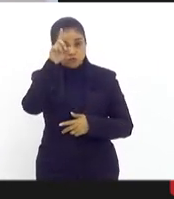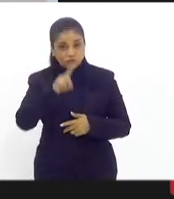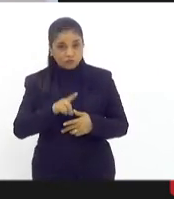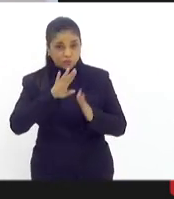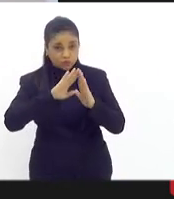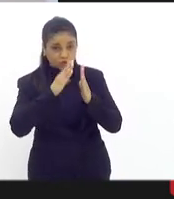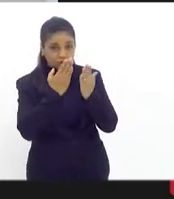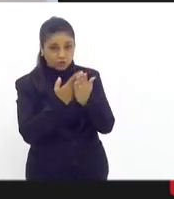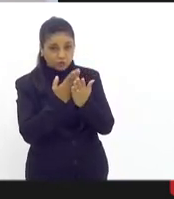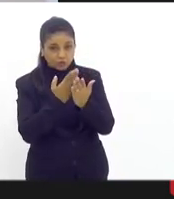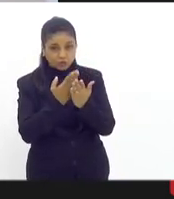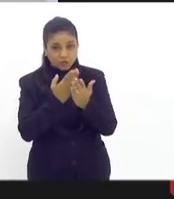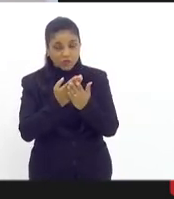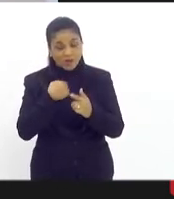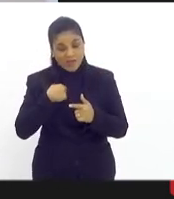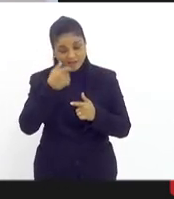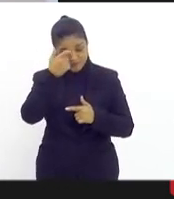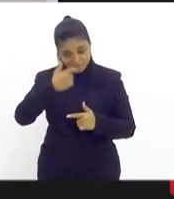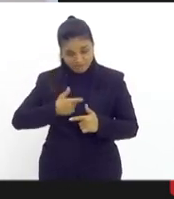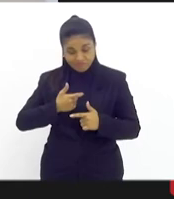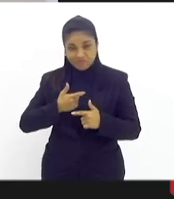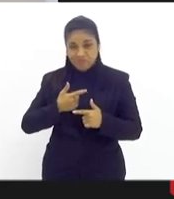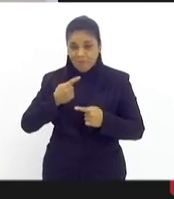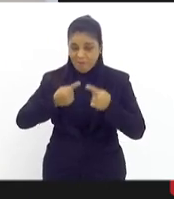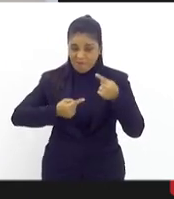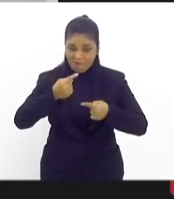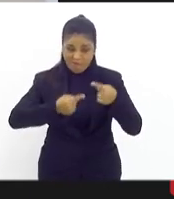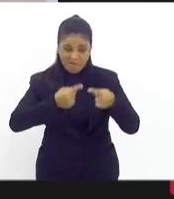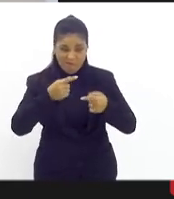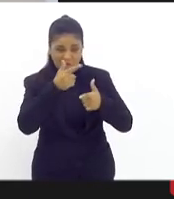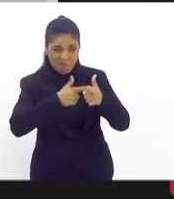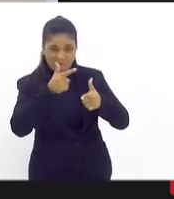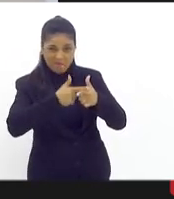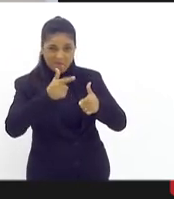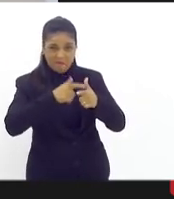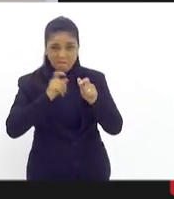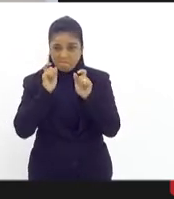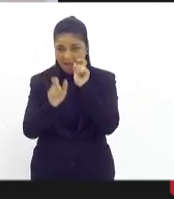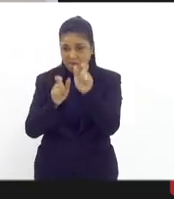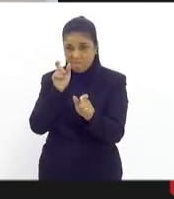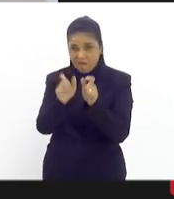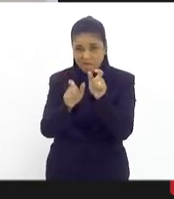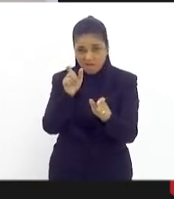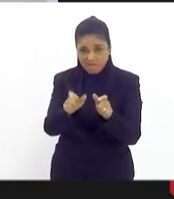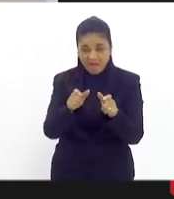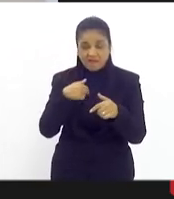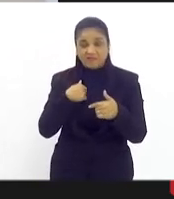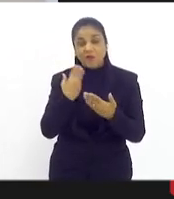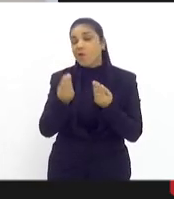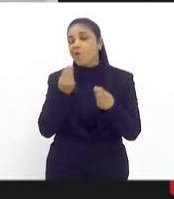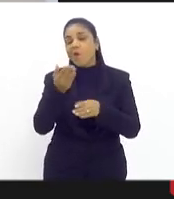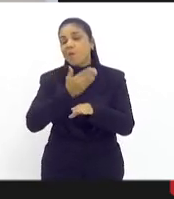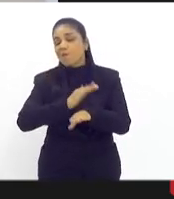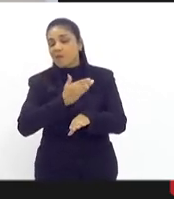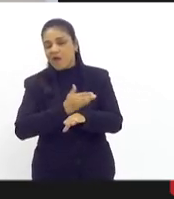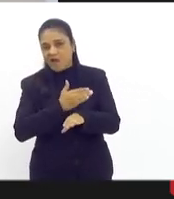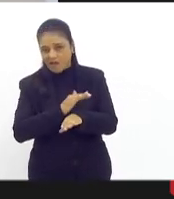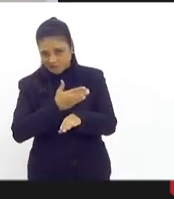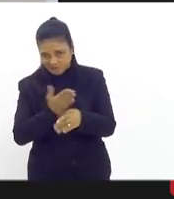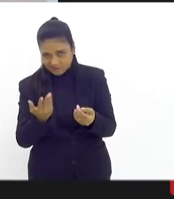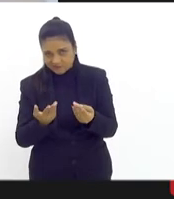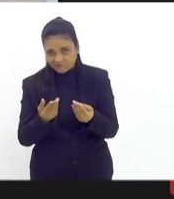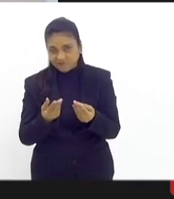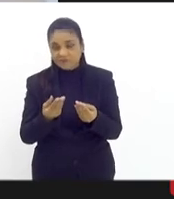costuma dizer que a gente é a parte cri-cri, né? Que a gente começa a ver os problemas e já pensar como que isso se efetiva na prática.